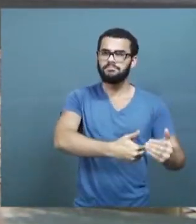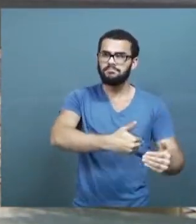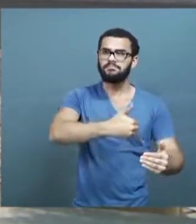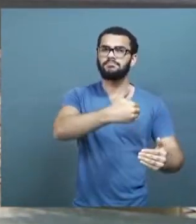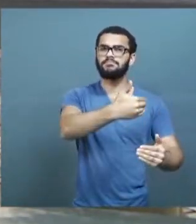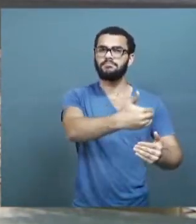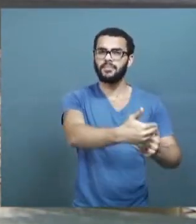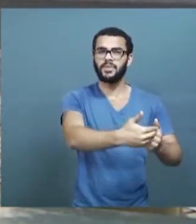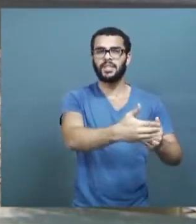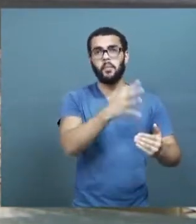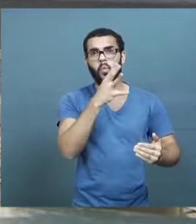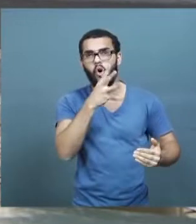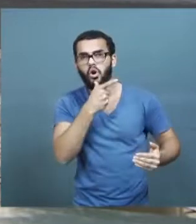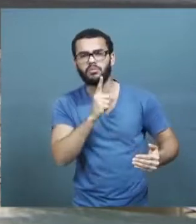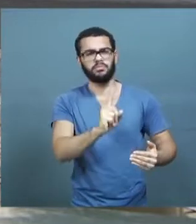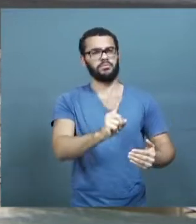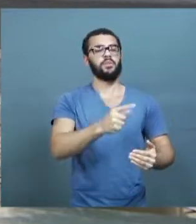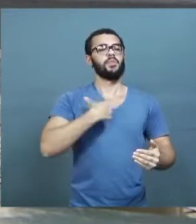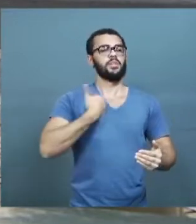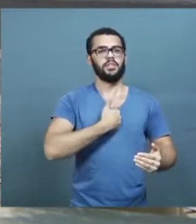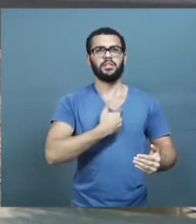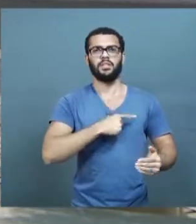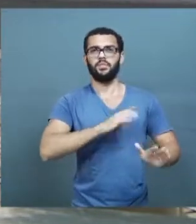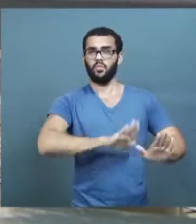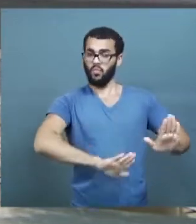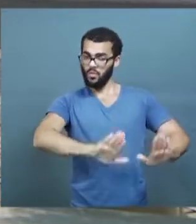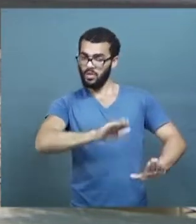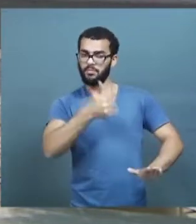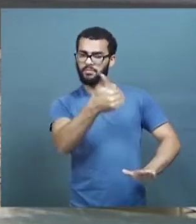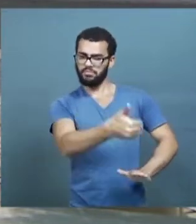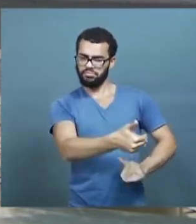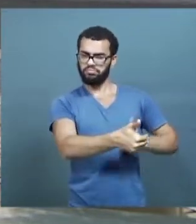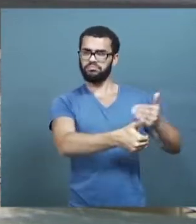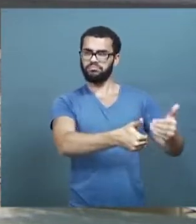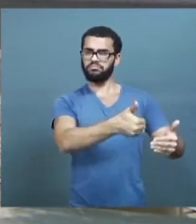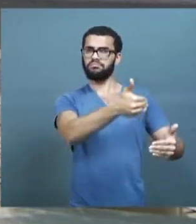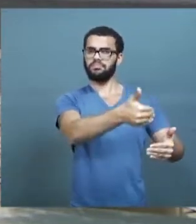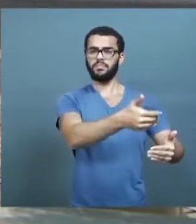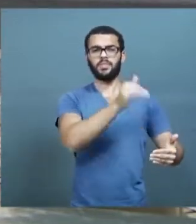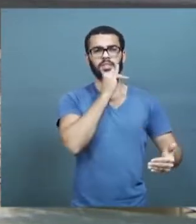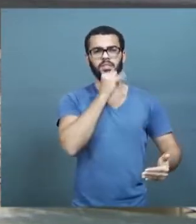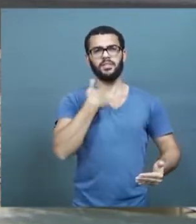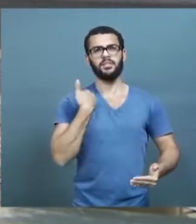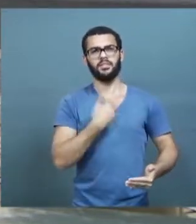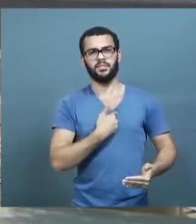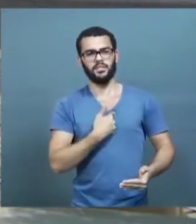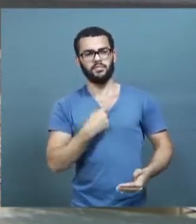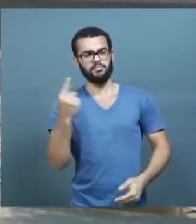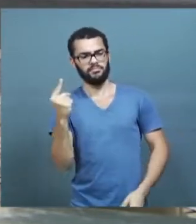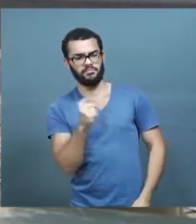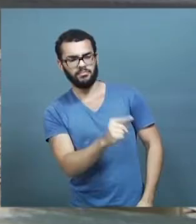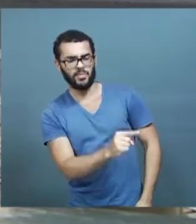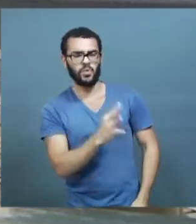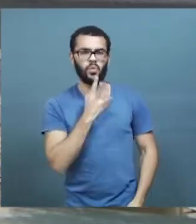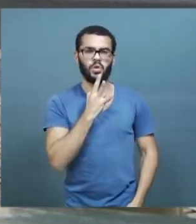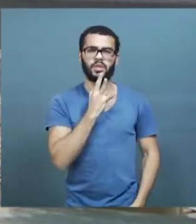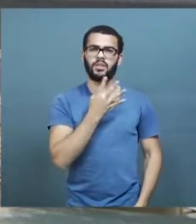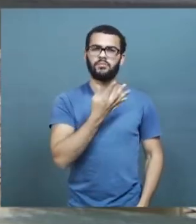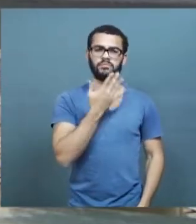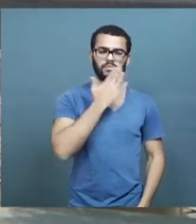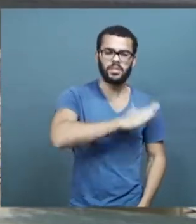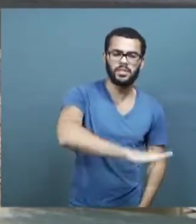não muito demorado, mas feito com muita cautela e com muito cuidado. Então a gente chegou, primeiro conheceu as crianças,